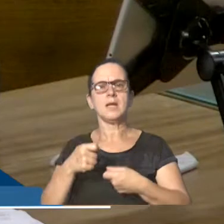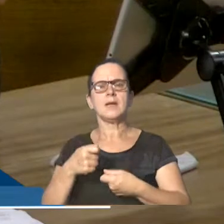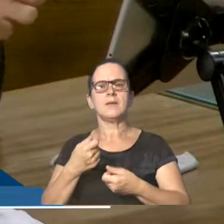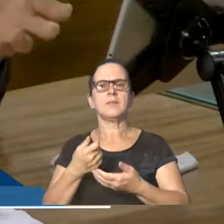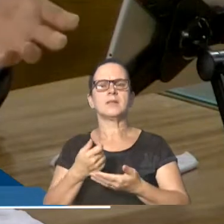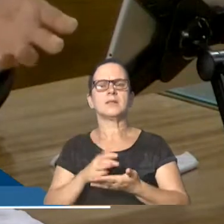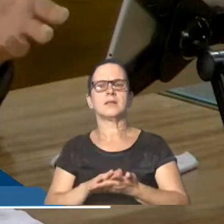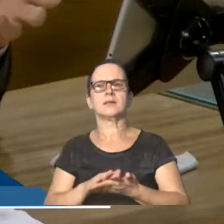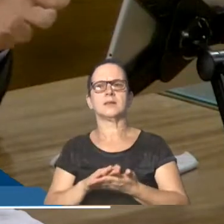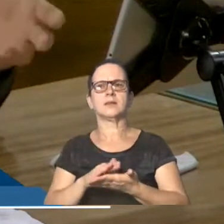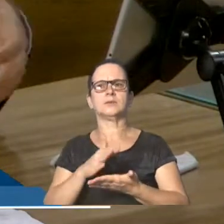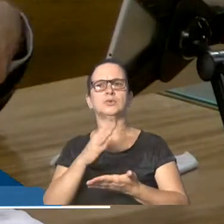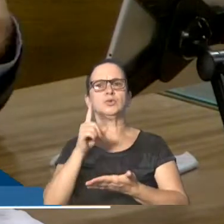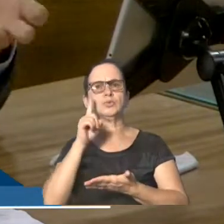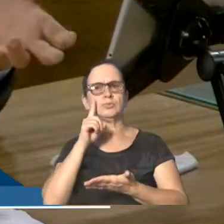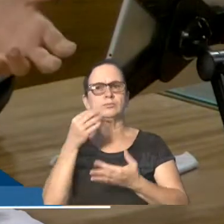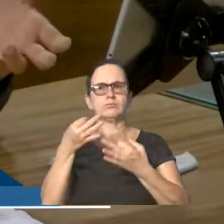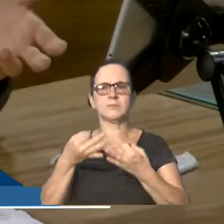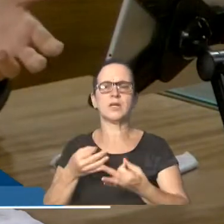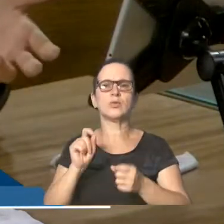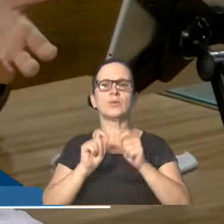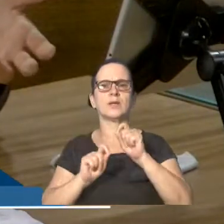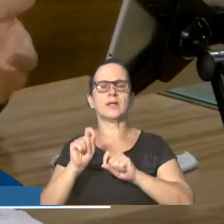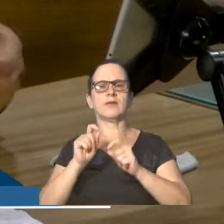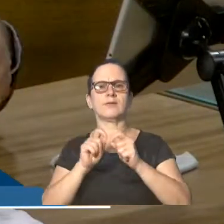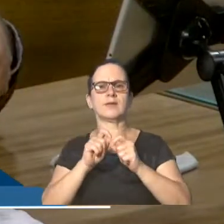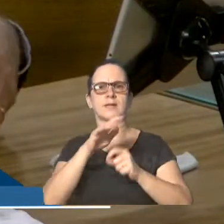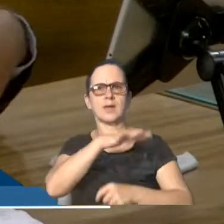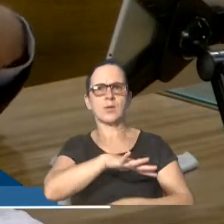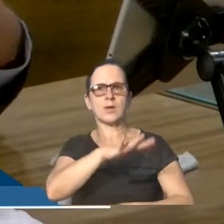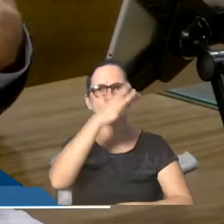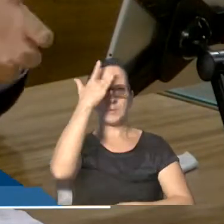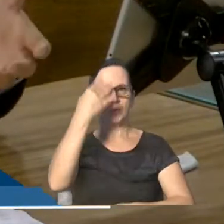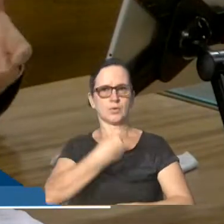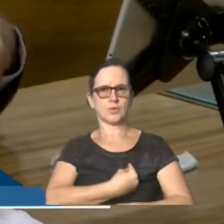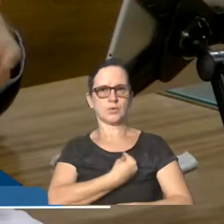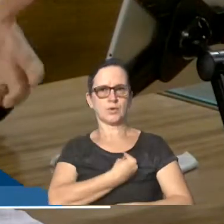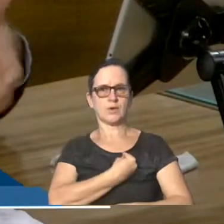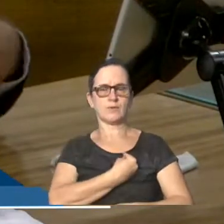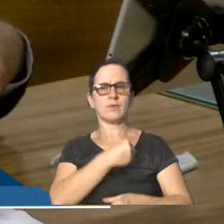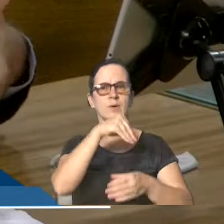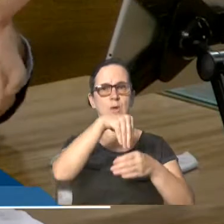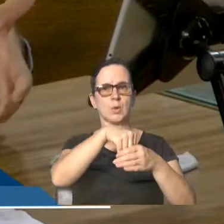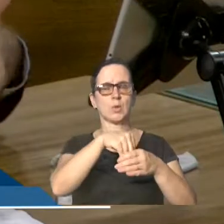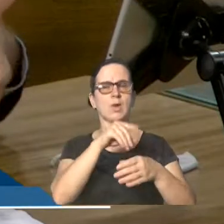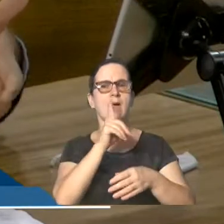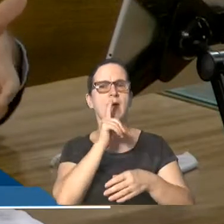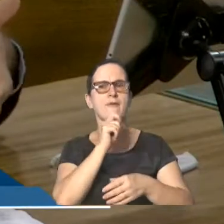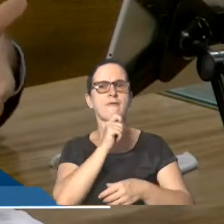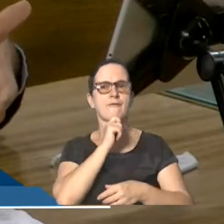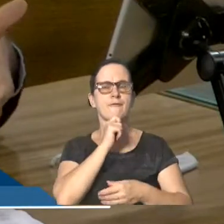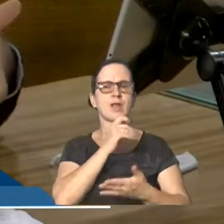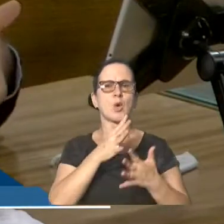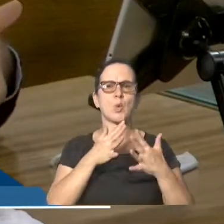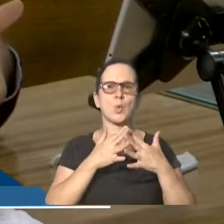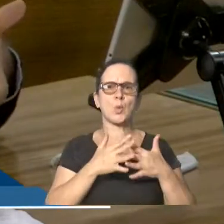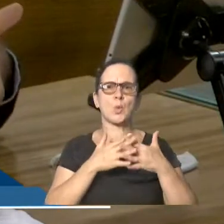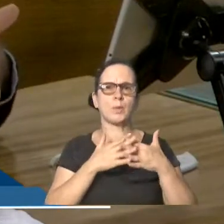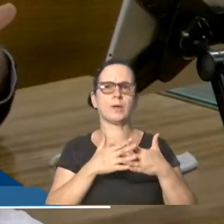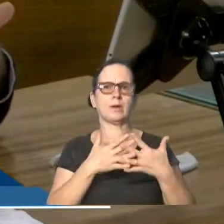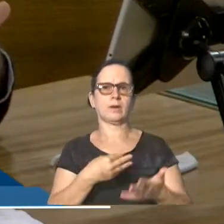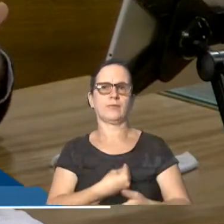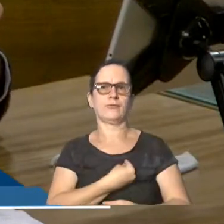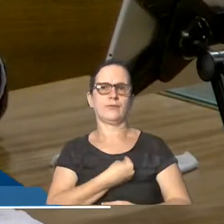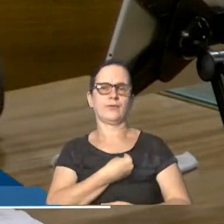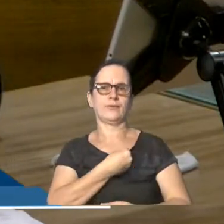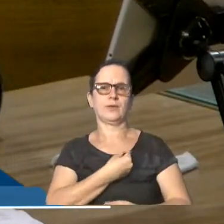se eles vão ficar, se eles vão sair, o que, que vai ser feito da vida deles, porque passa anos e anos, cada dia fica um lugar, fica mais complicado para eles viverem